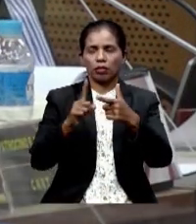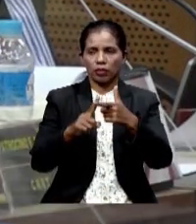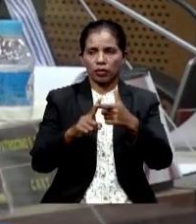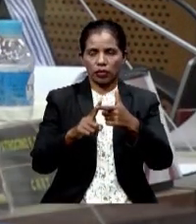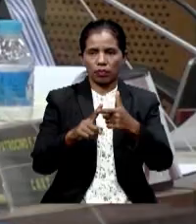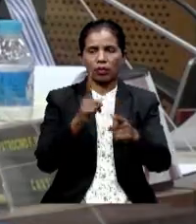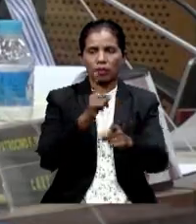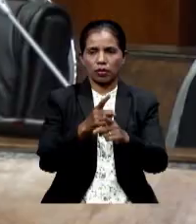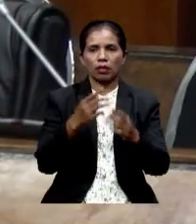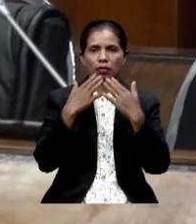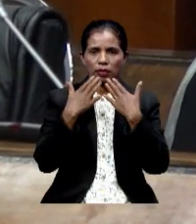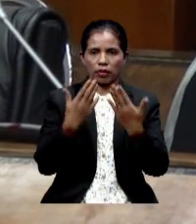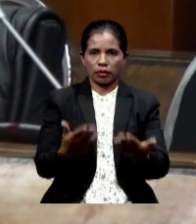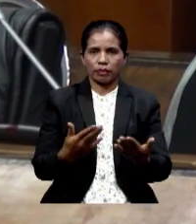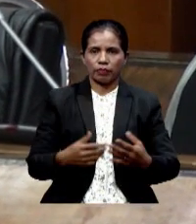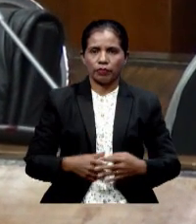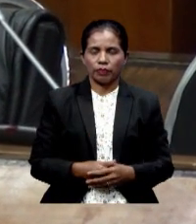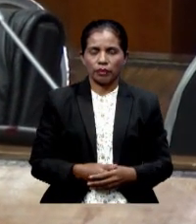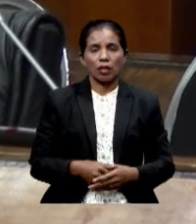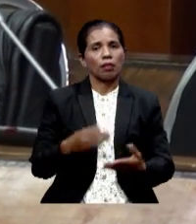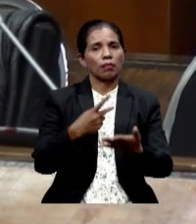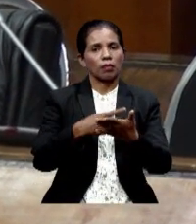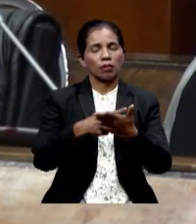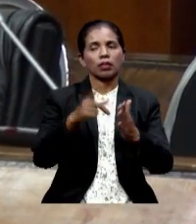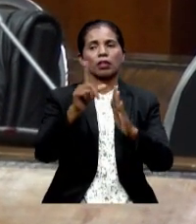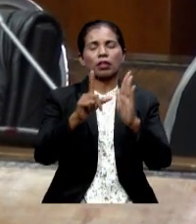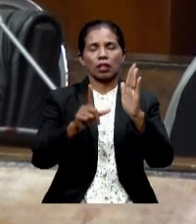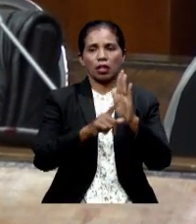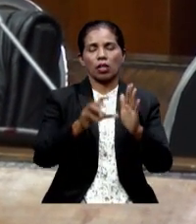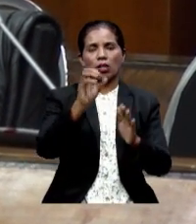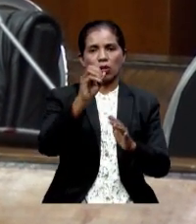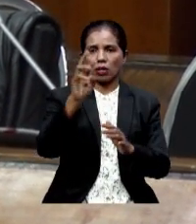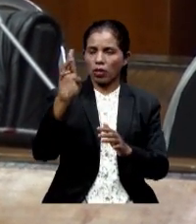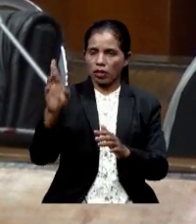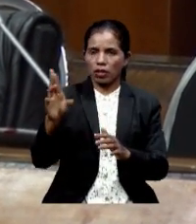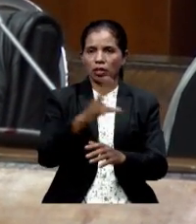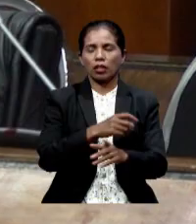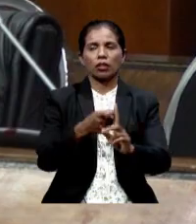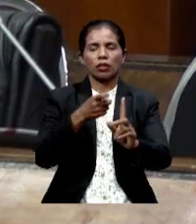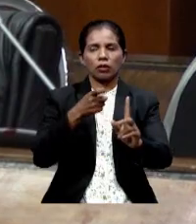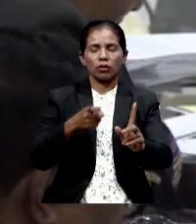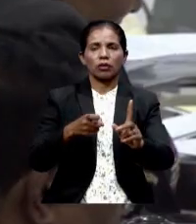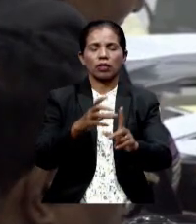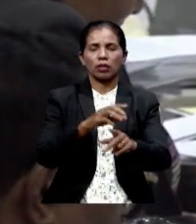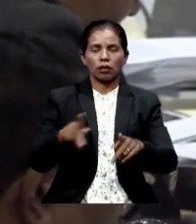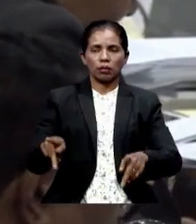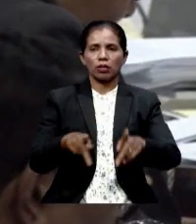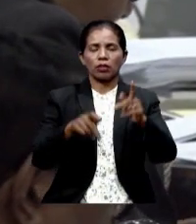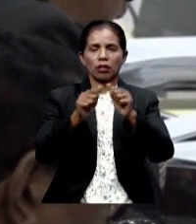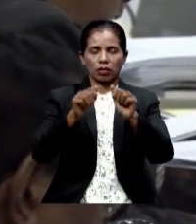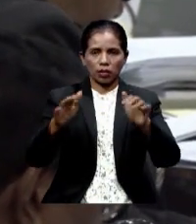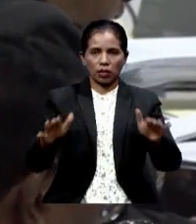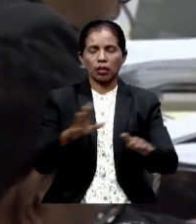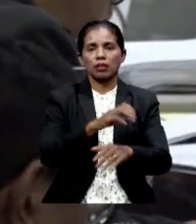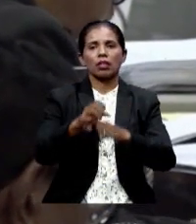vigor. Obrigado. Proposta lei orçamento retificativo, né? Despesa total do setor público administrativo